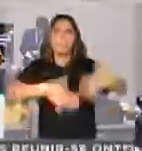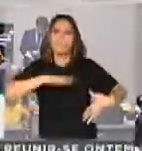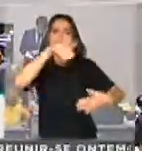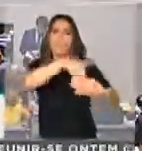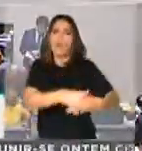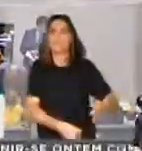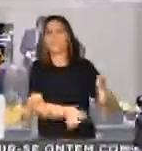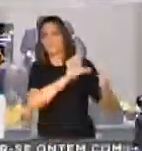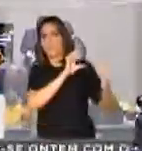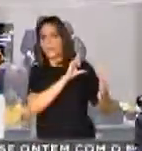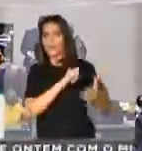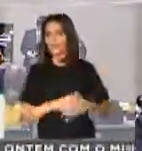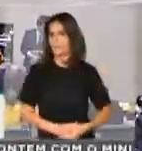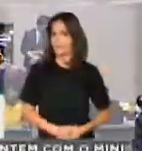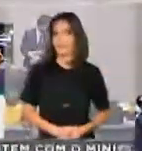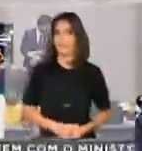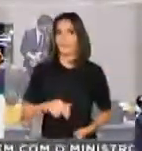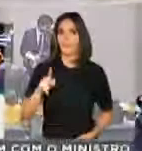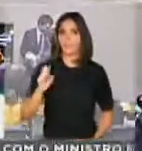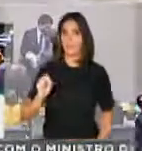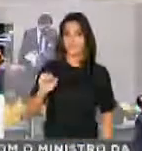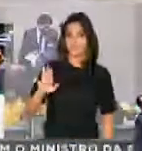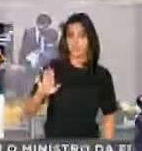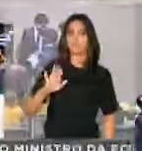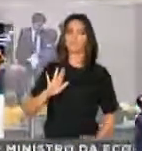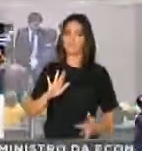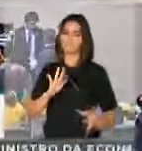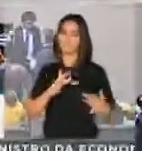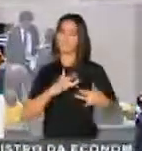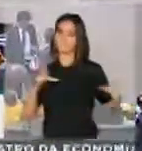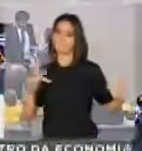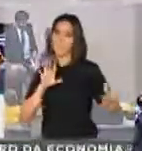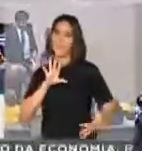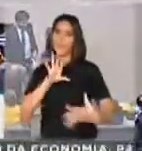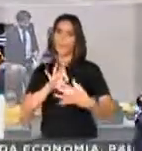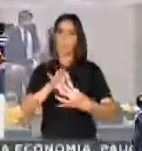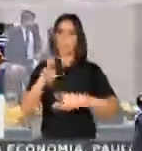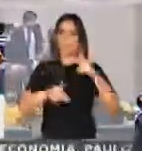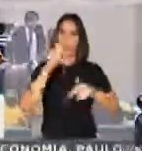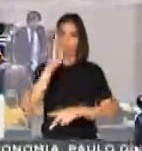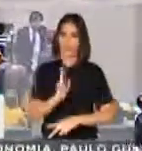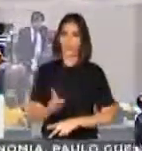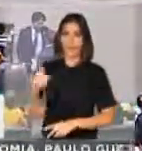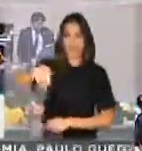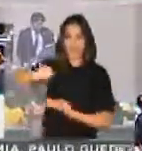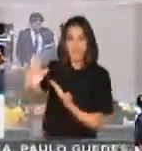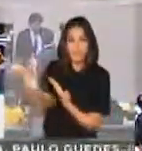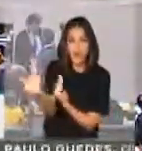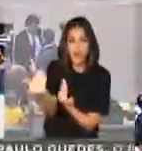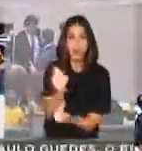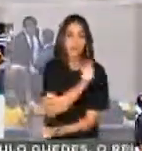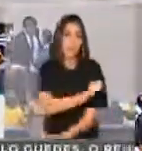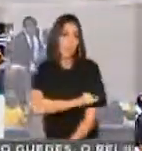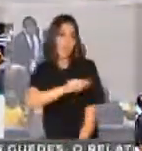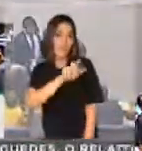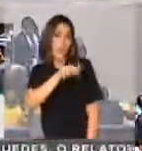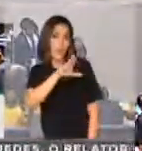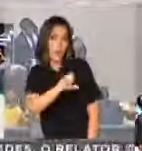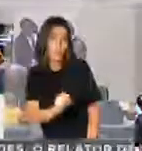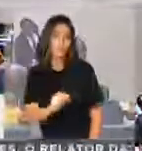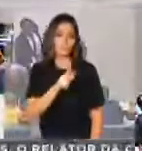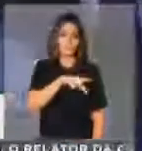votação. Senhor presidente, o PSB se solidariza ao povo brasileiro, aos jovens, aos estudantes,